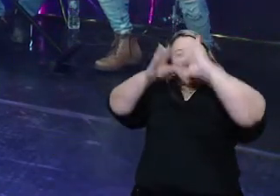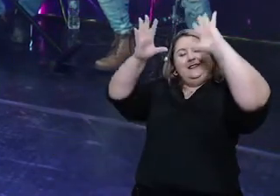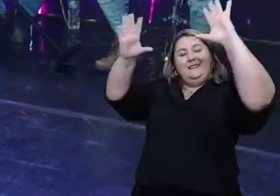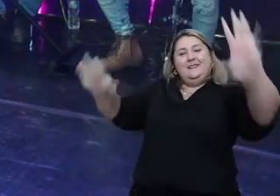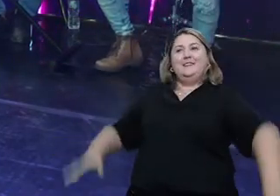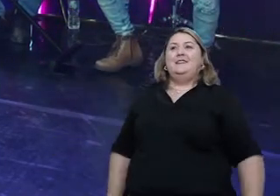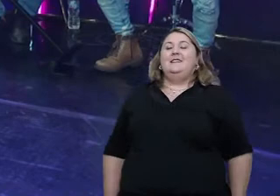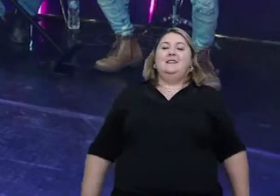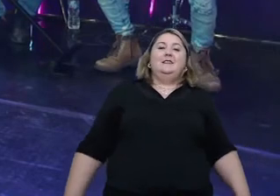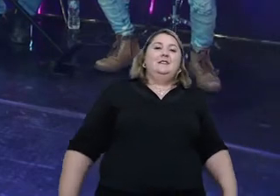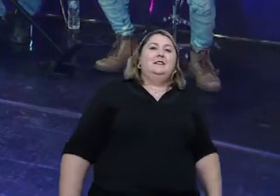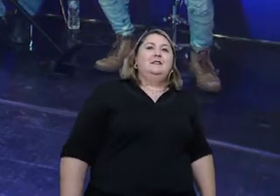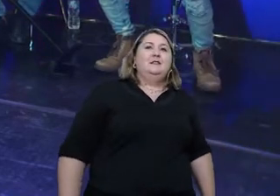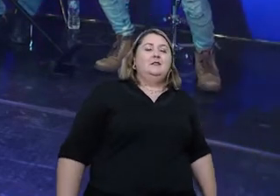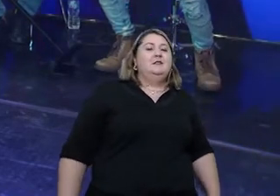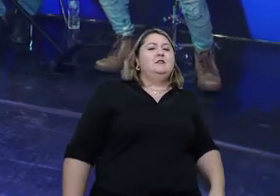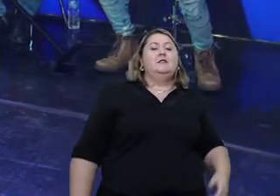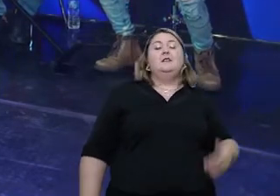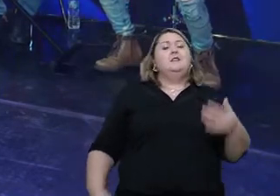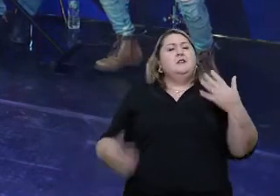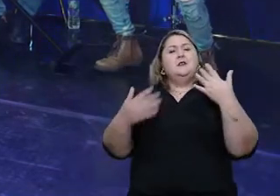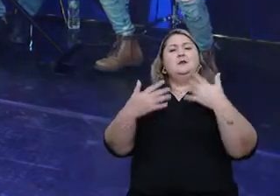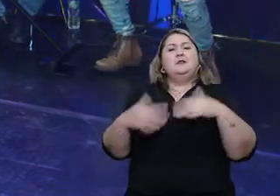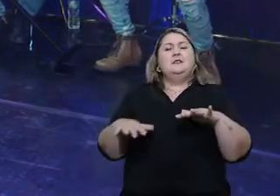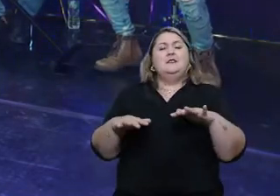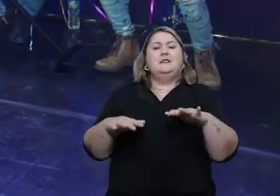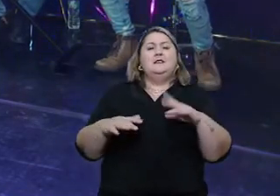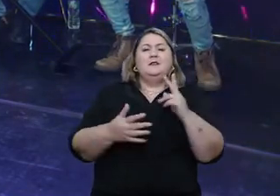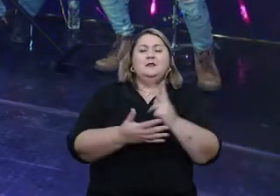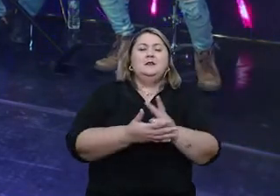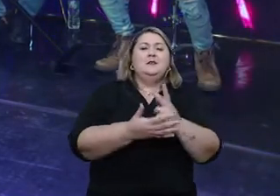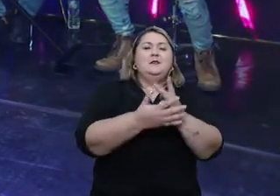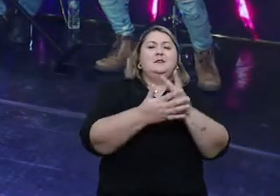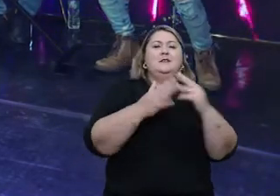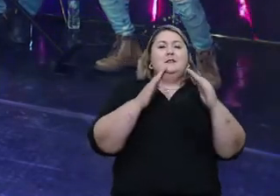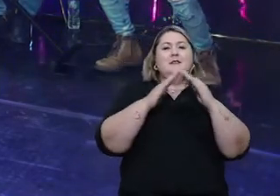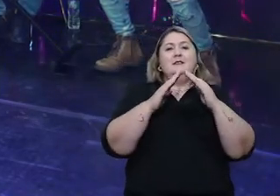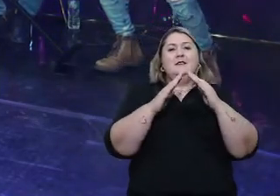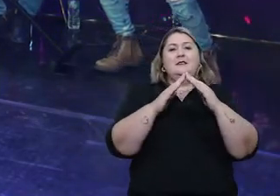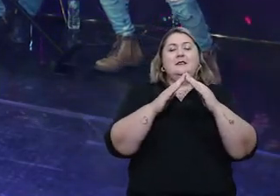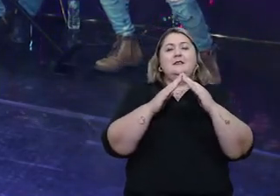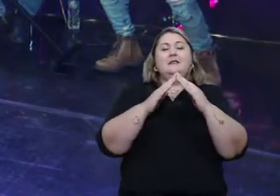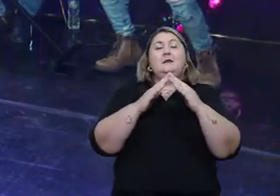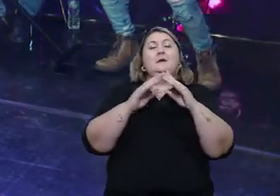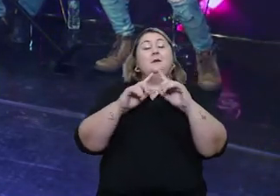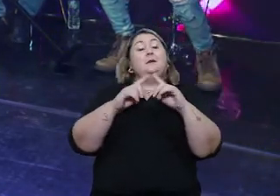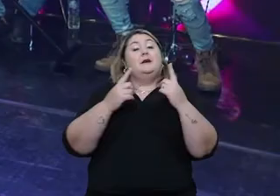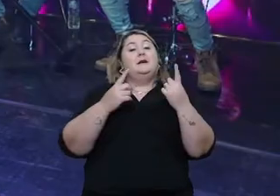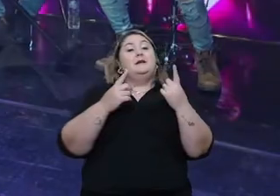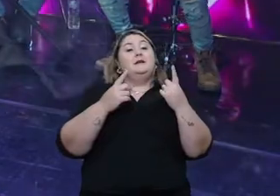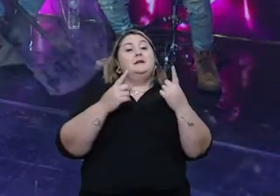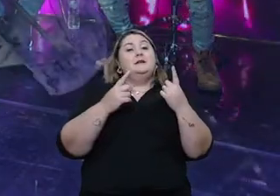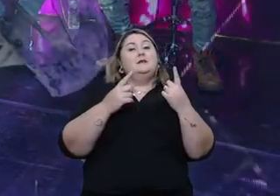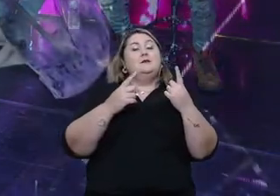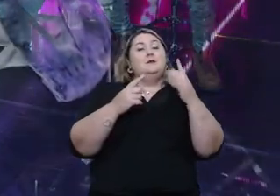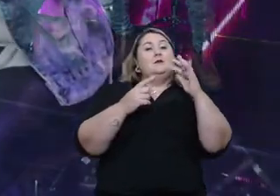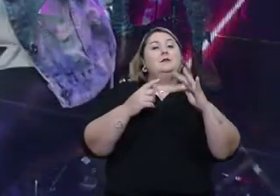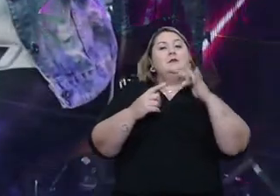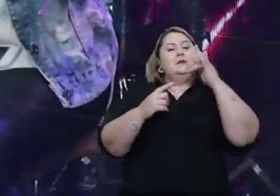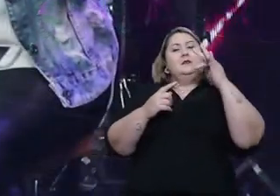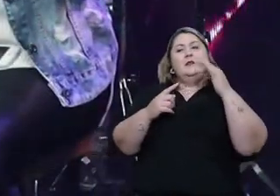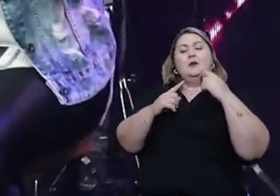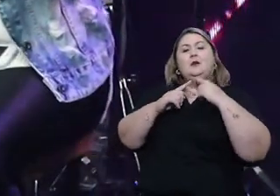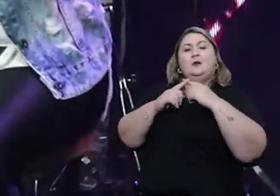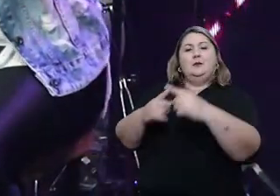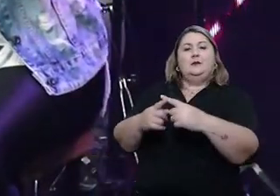quer voar. Eu bem queria continuar ali, mas o destino quis me